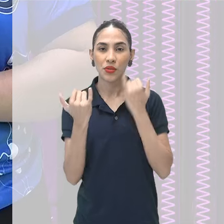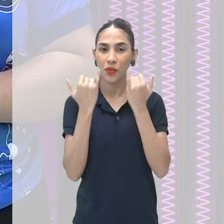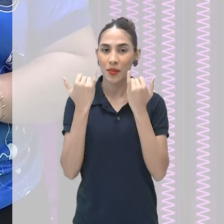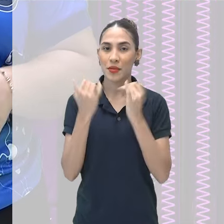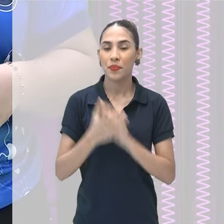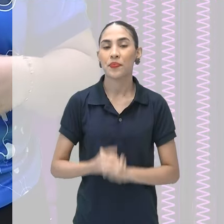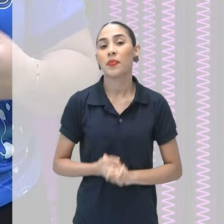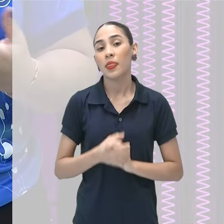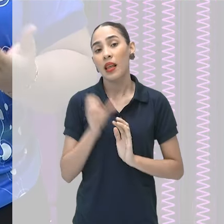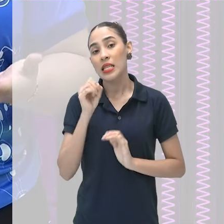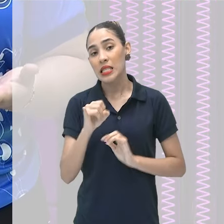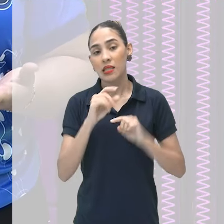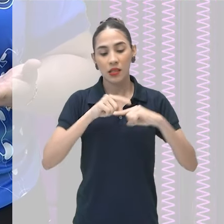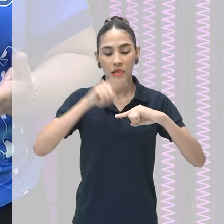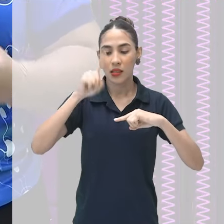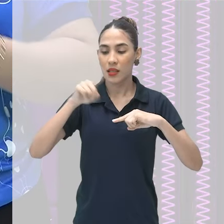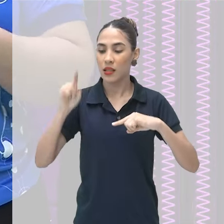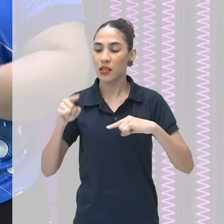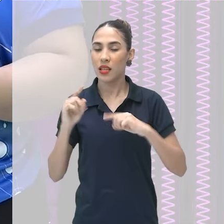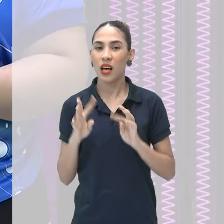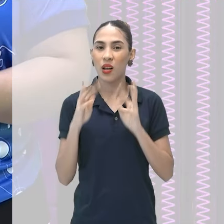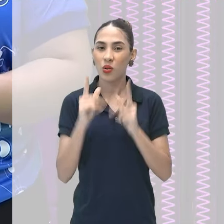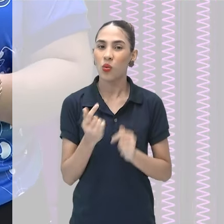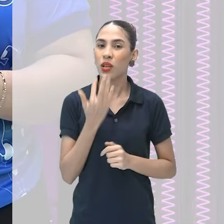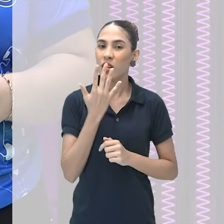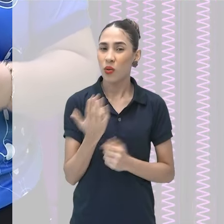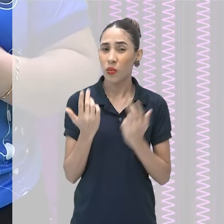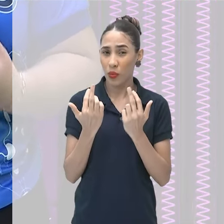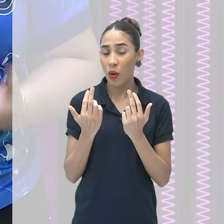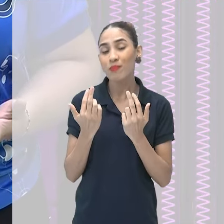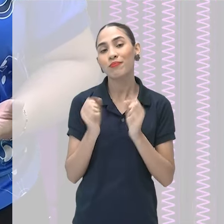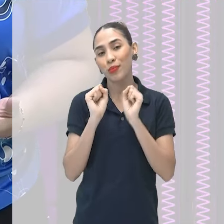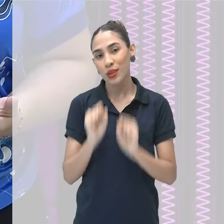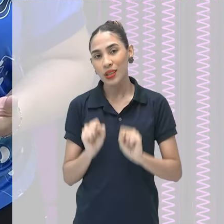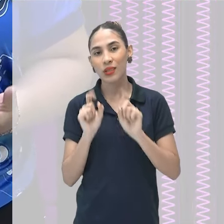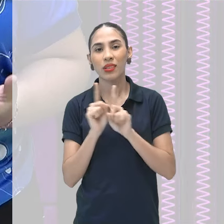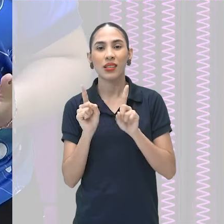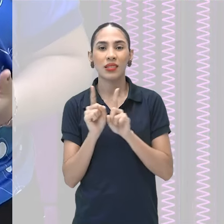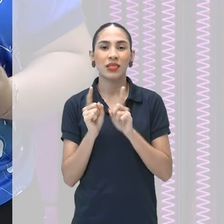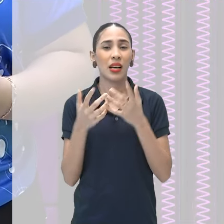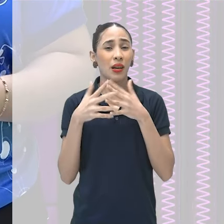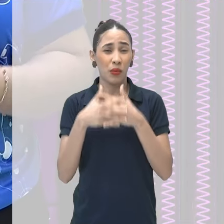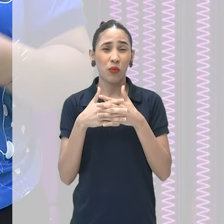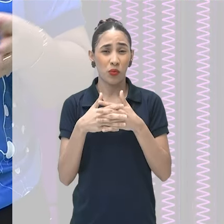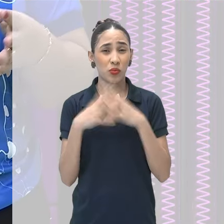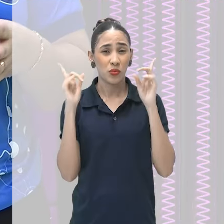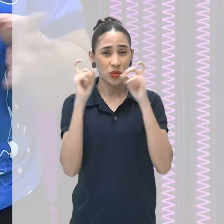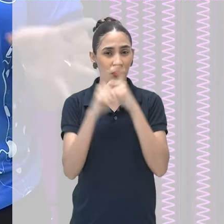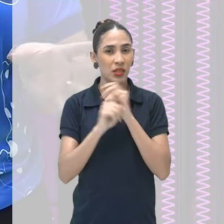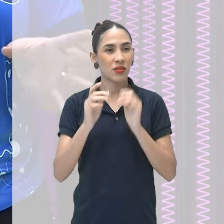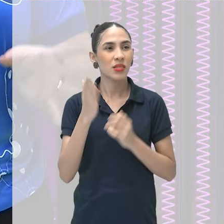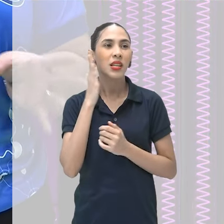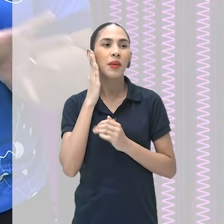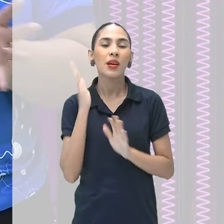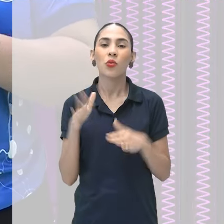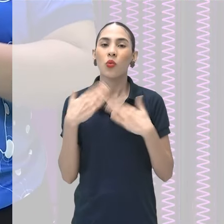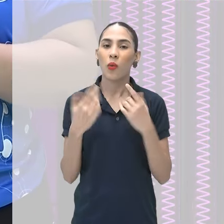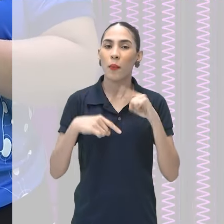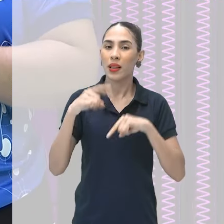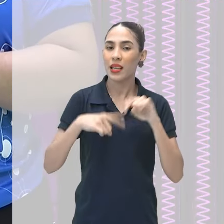dados, né? Se as linhas estivessem todas da mesma cor, poderia ser complicado saber a qual